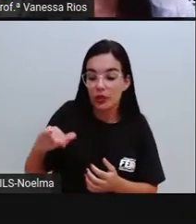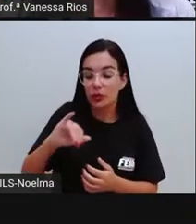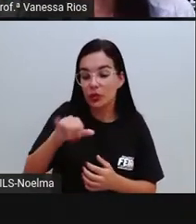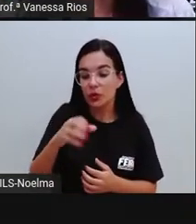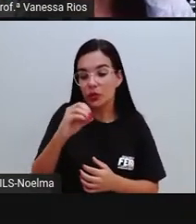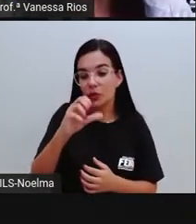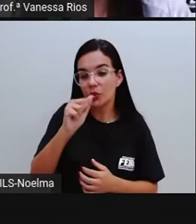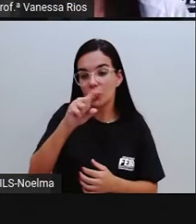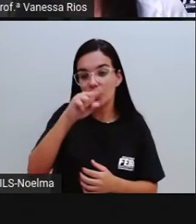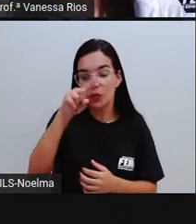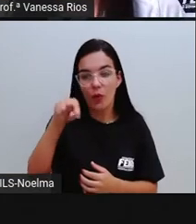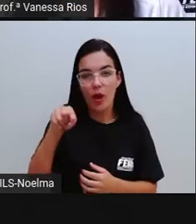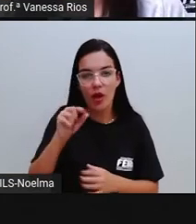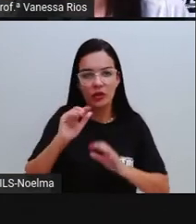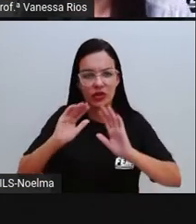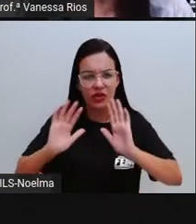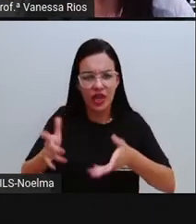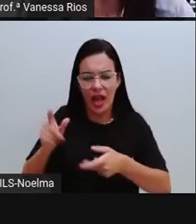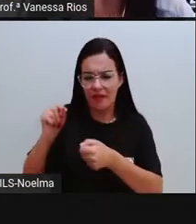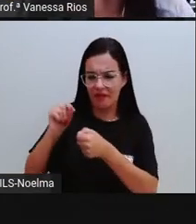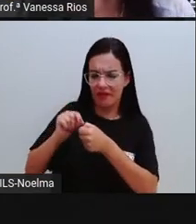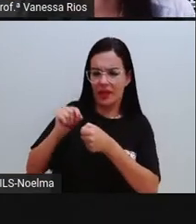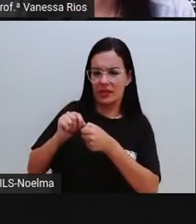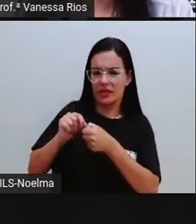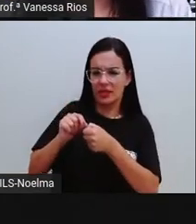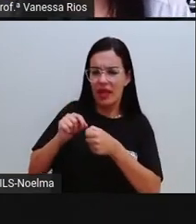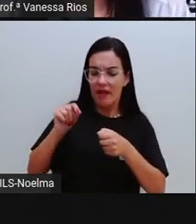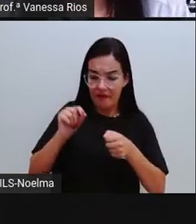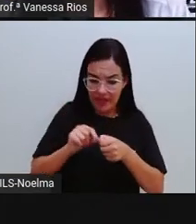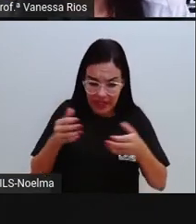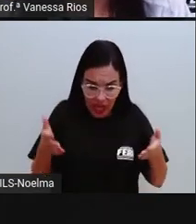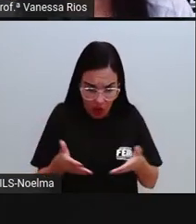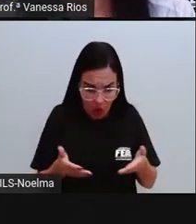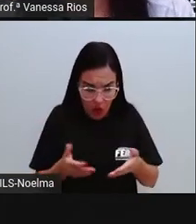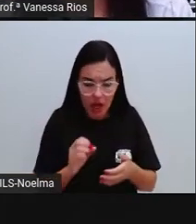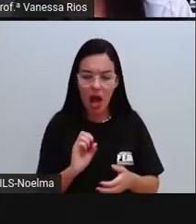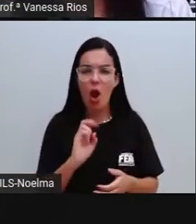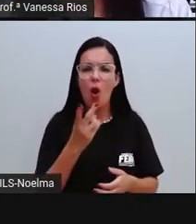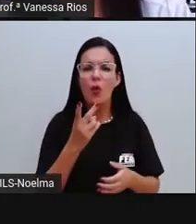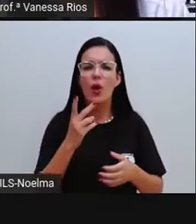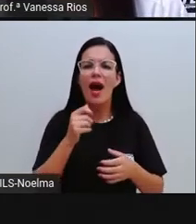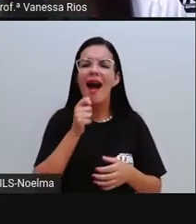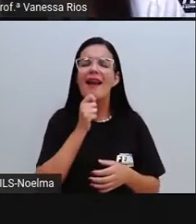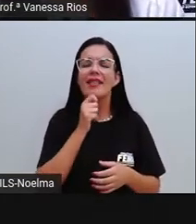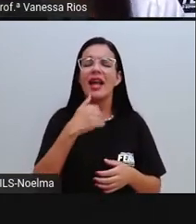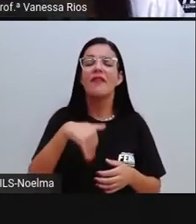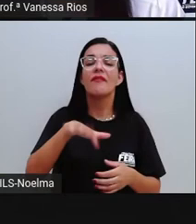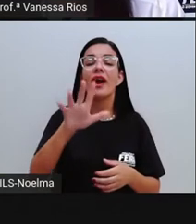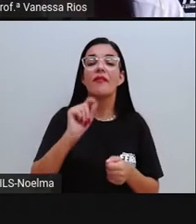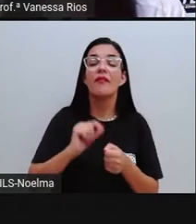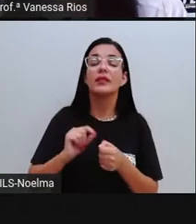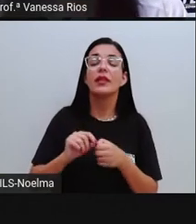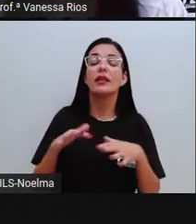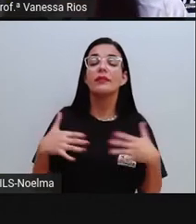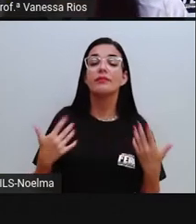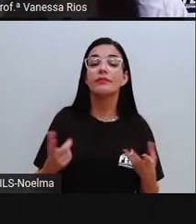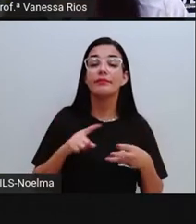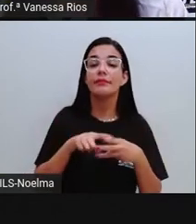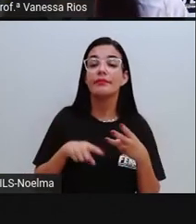mas praticadas que ele já praticou, que ele está praticando, ou que ele ainda vai, né,